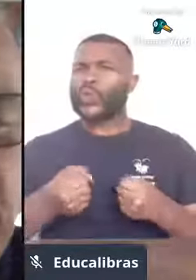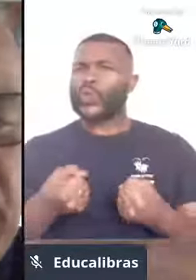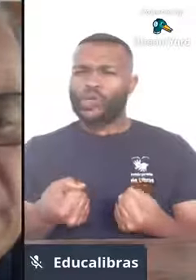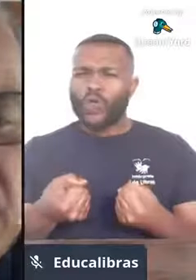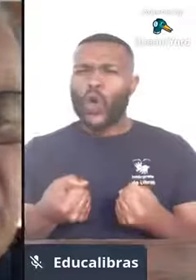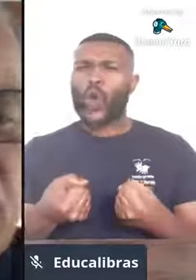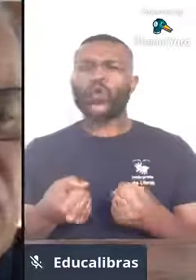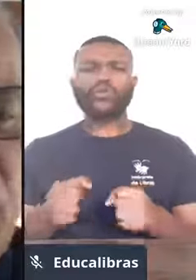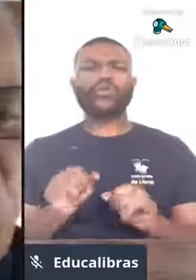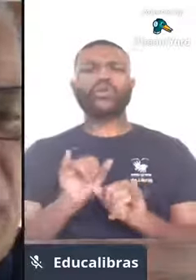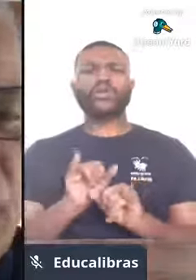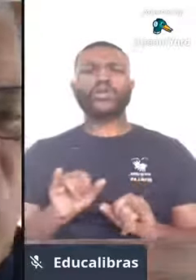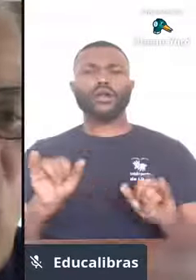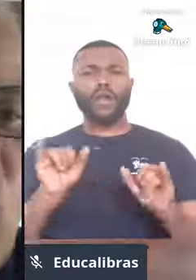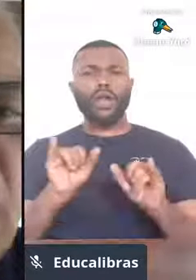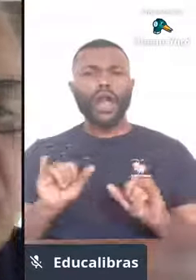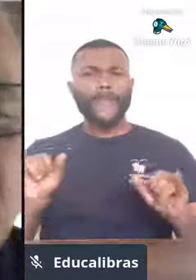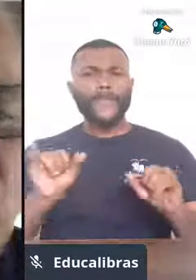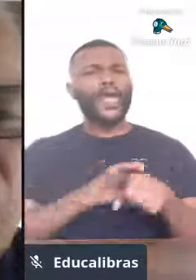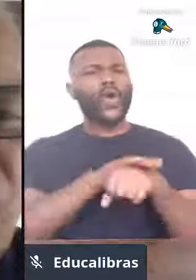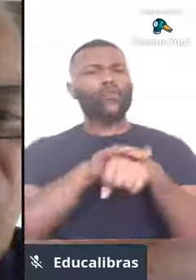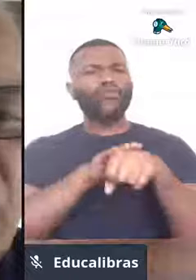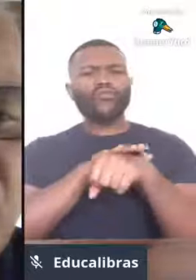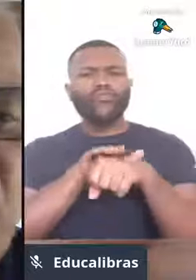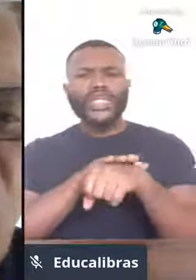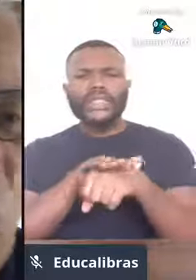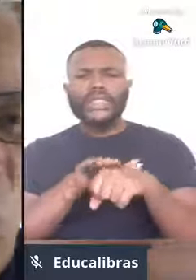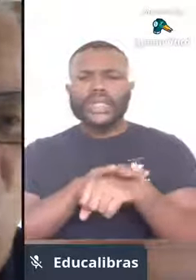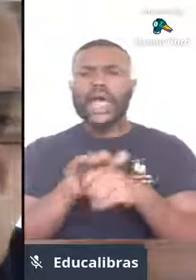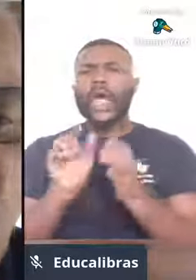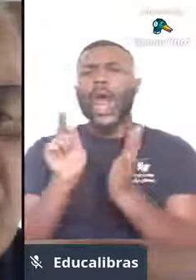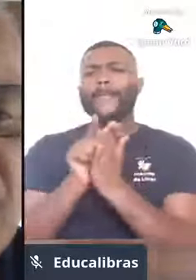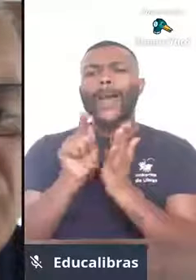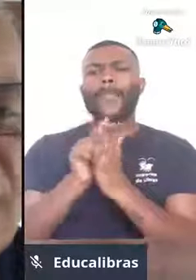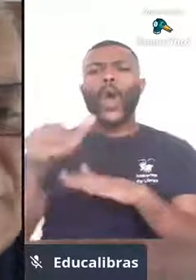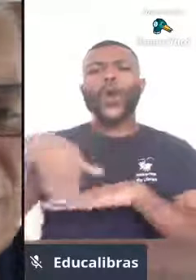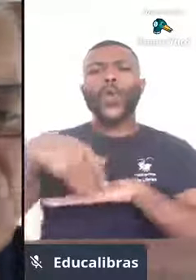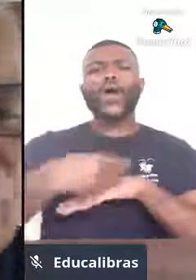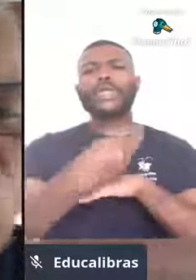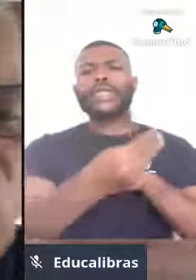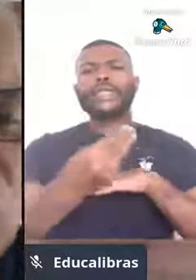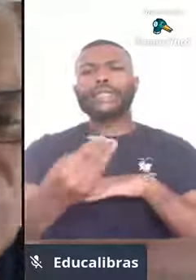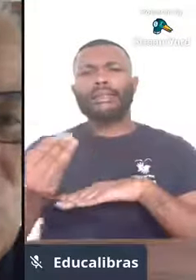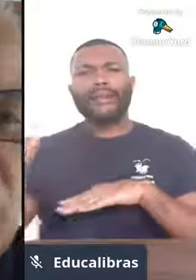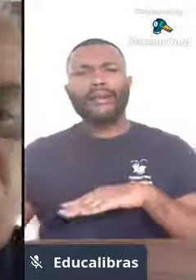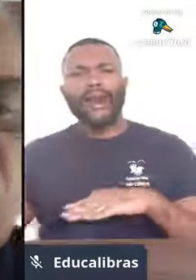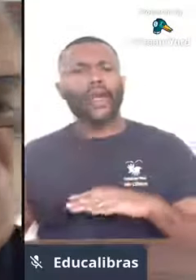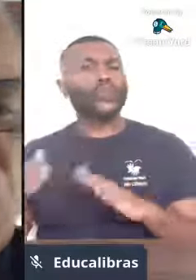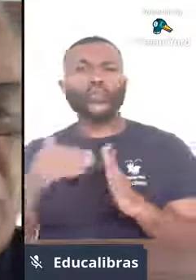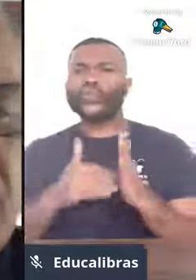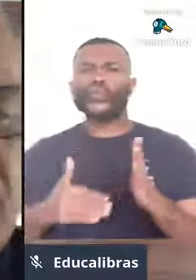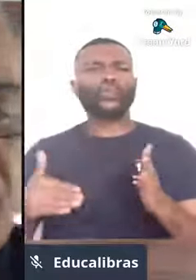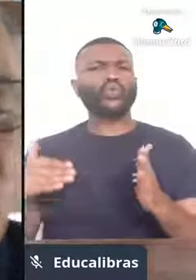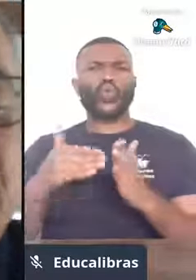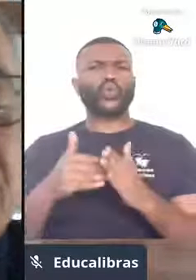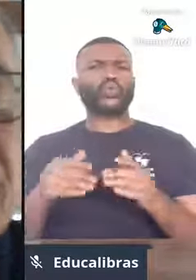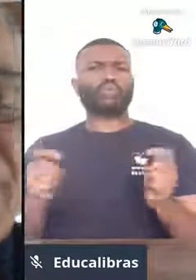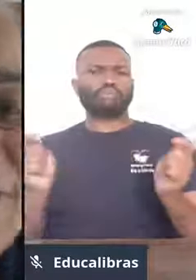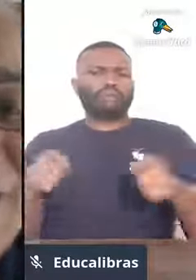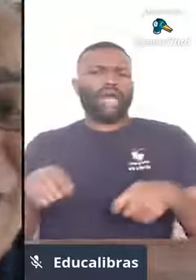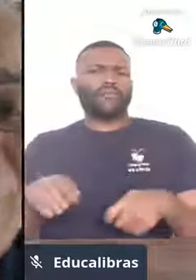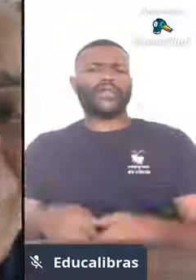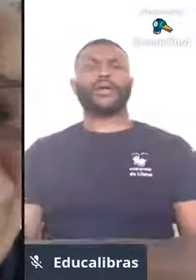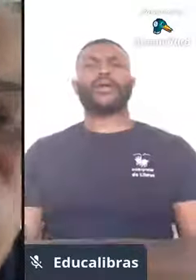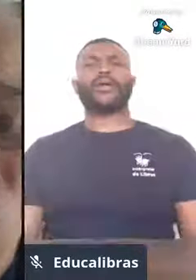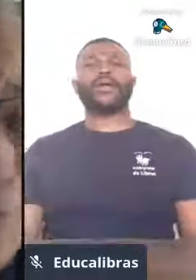campanha de boca a boca, distribuindo folheto na rua, fazendo tudo que a gente podia, mas sem